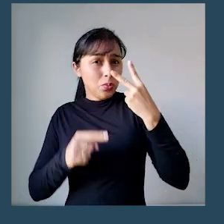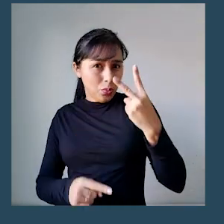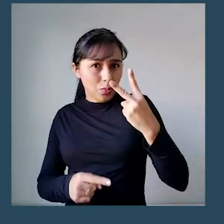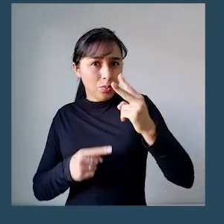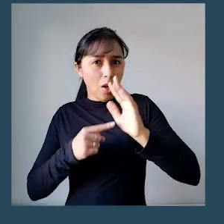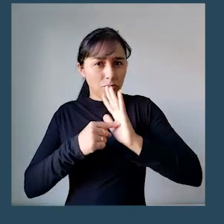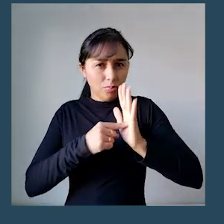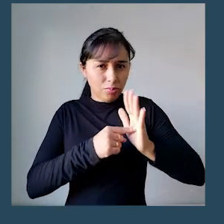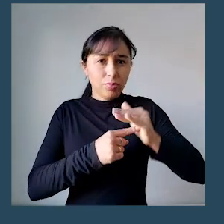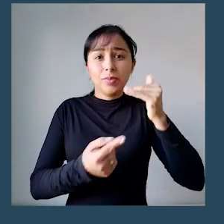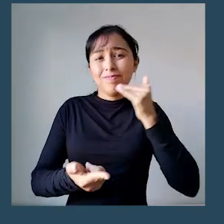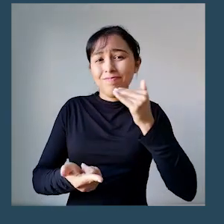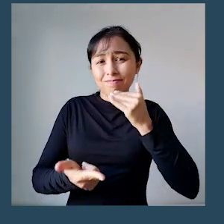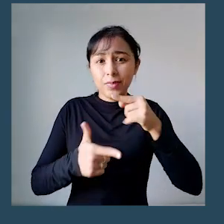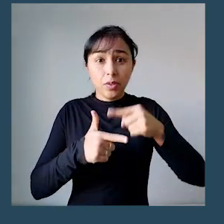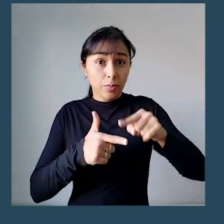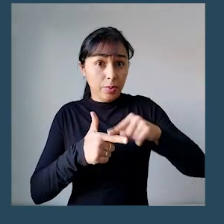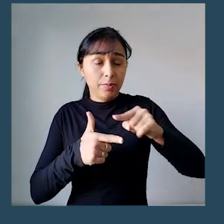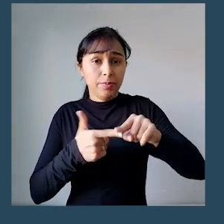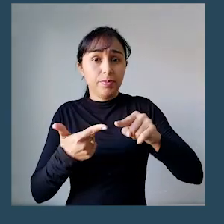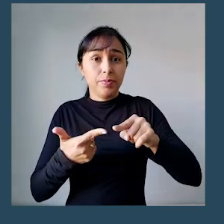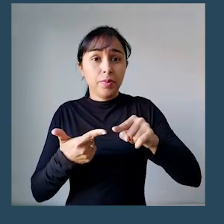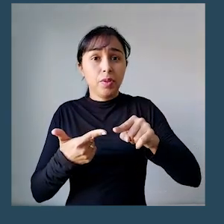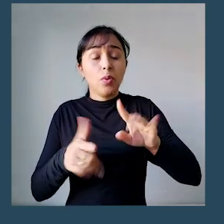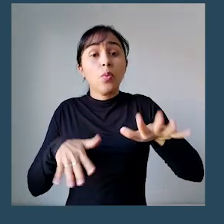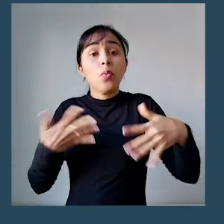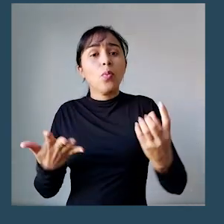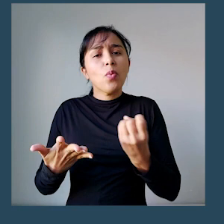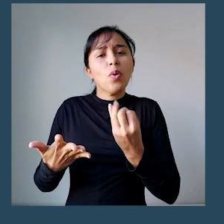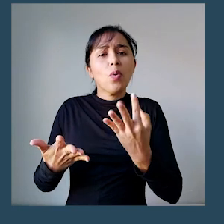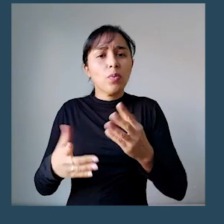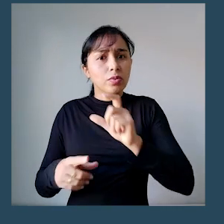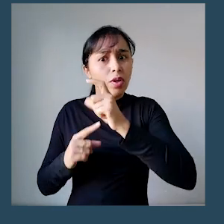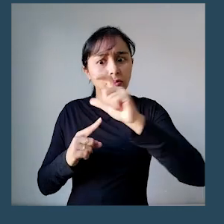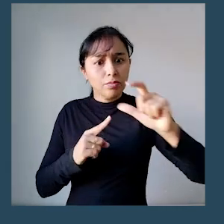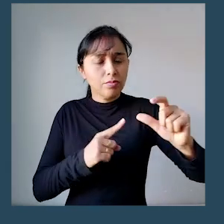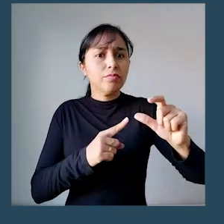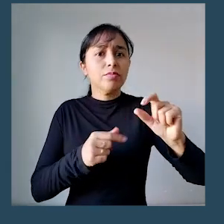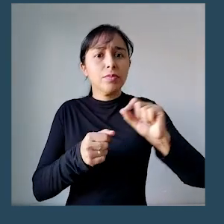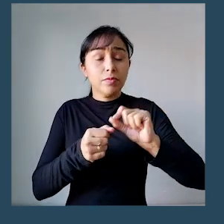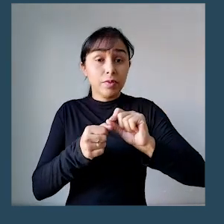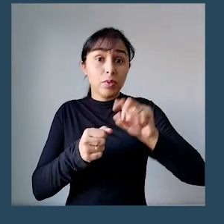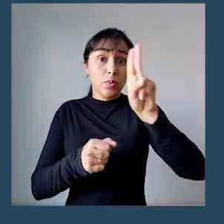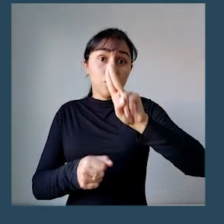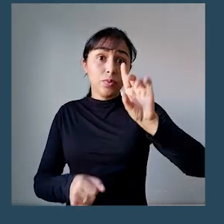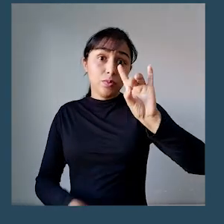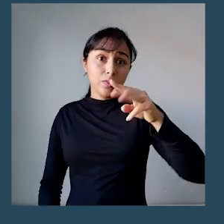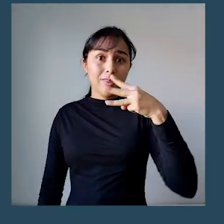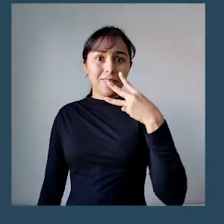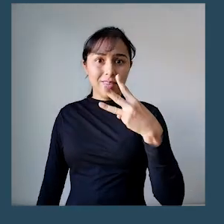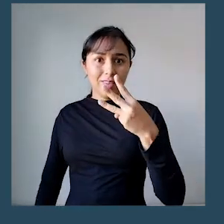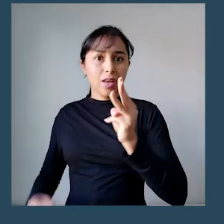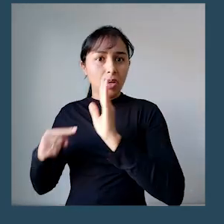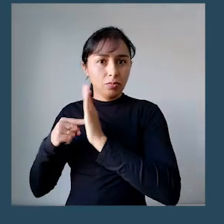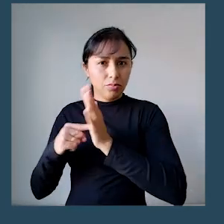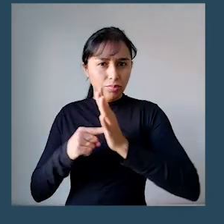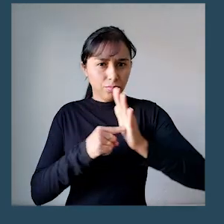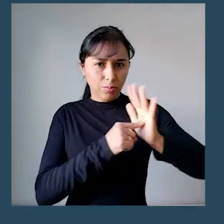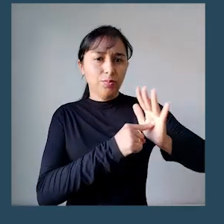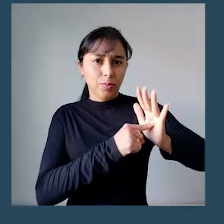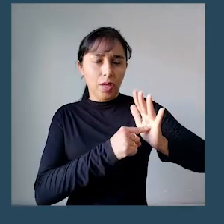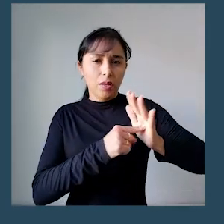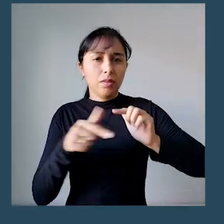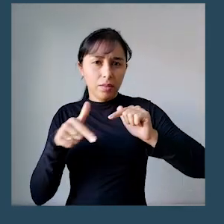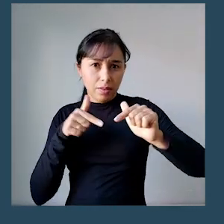deram defeito, qual será a quantidade de peças produzidas durante 10 dias se as máquinas restantes operarem?